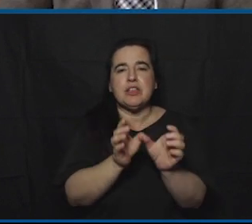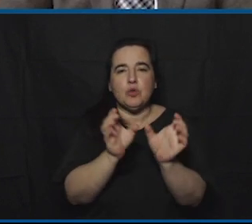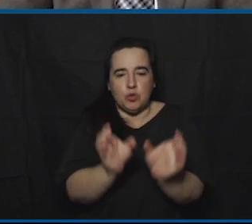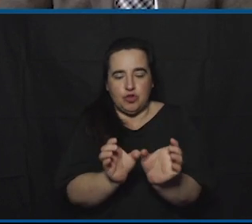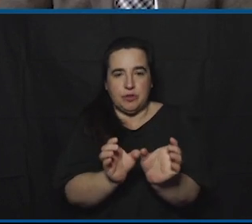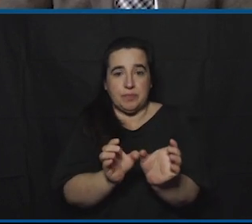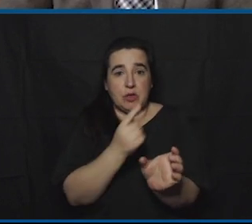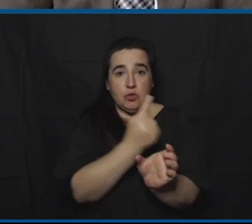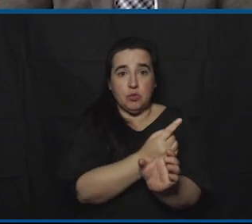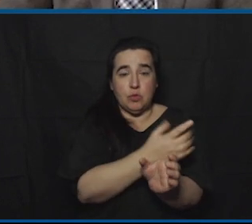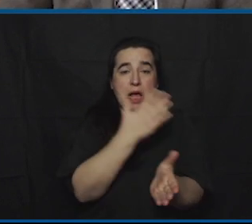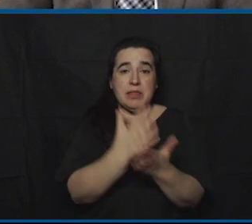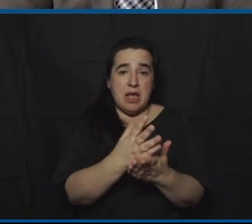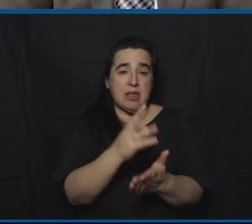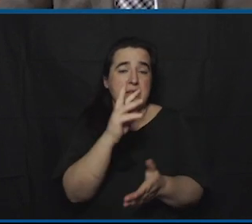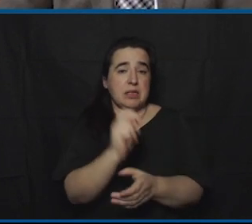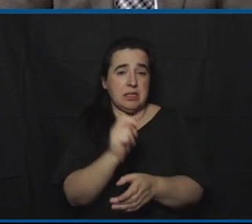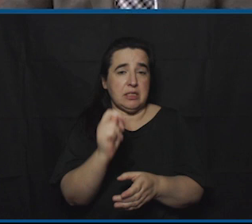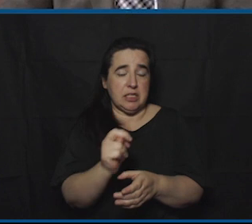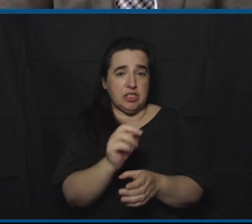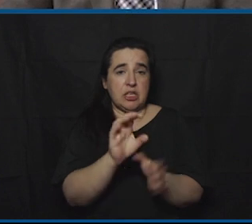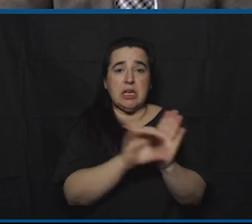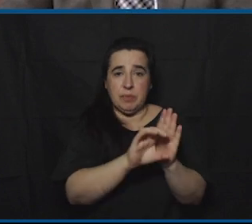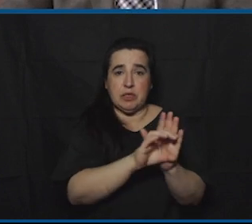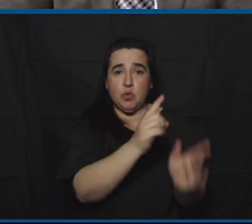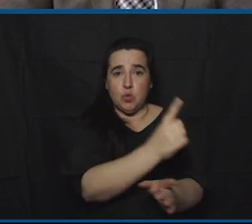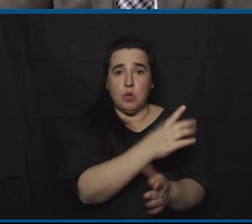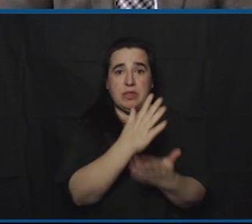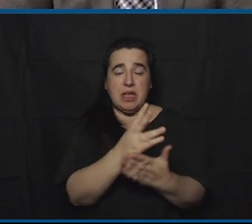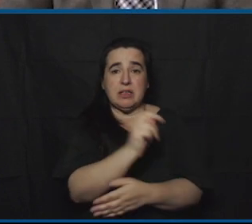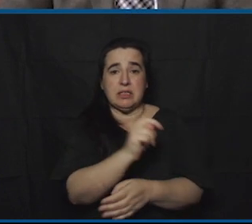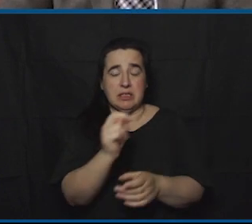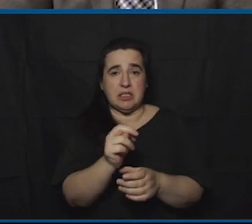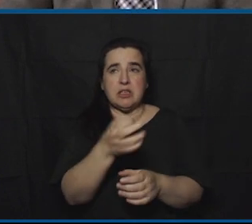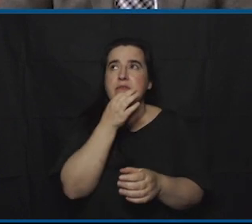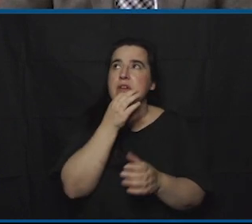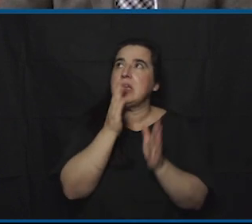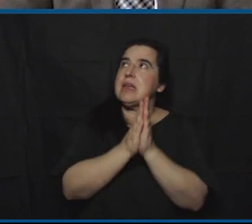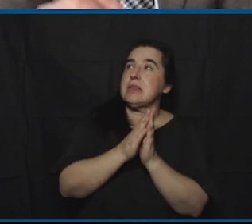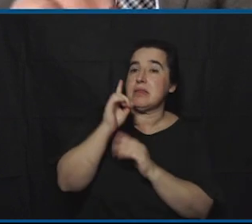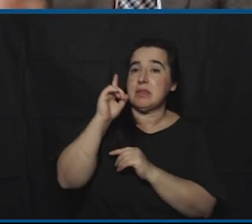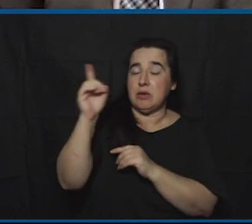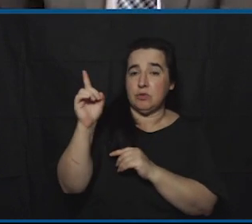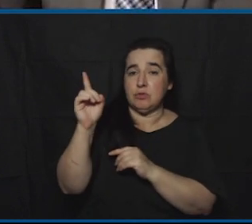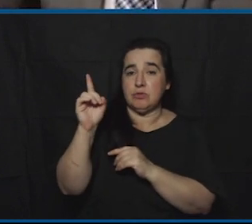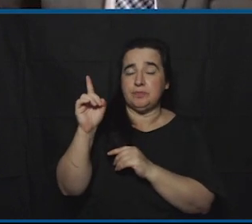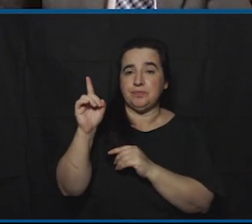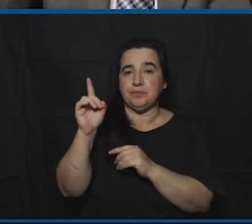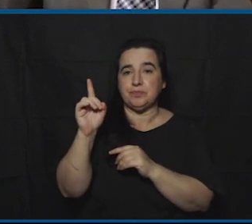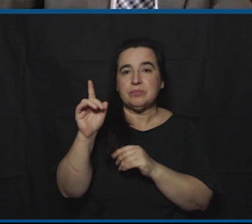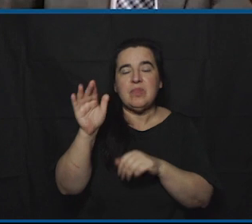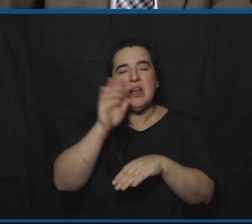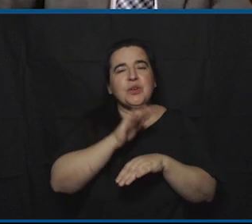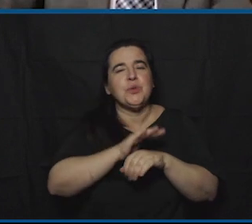ao 33 que se referem ao juízo propriamente dito de Deus, e a segunda parte então até ao final, a